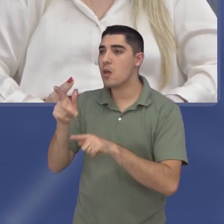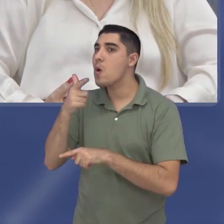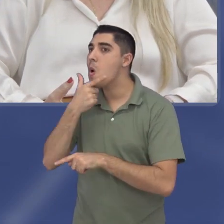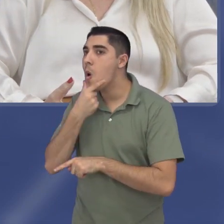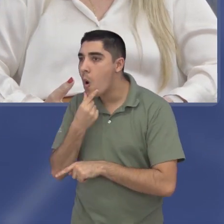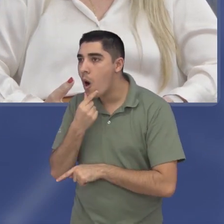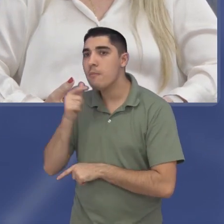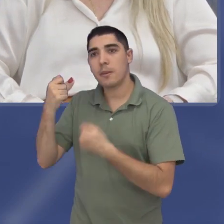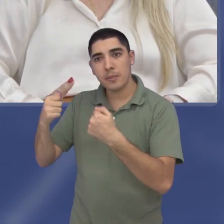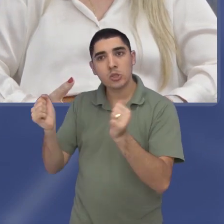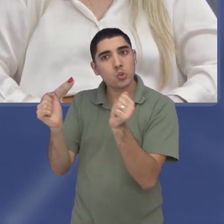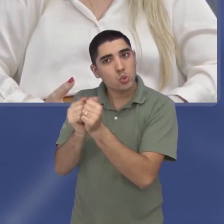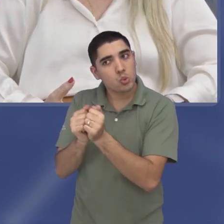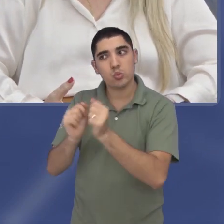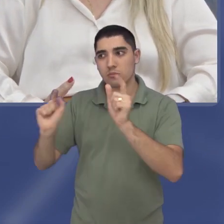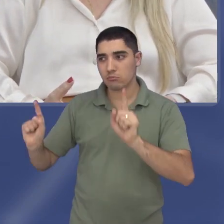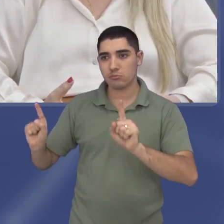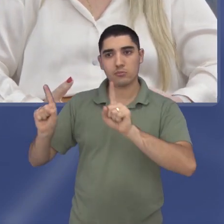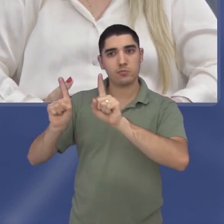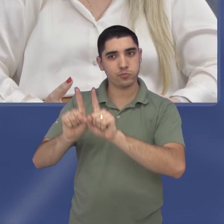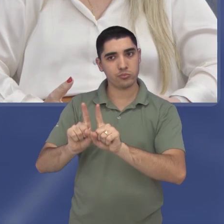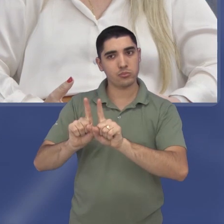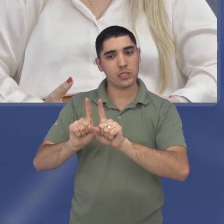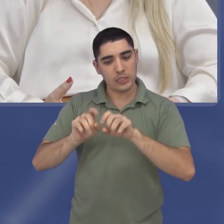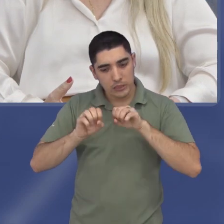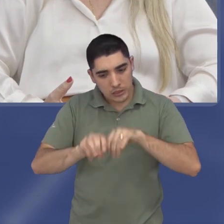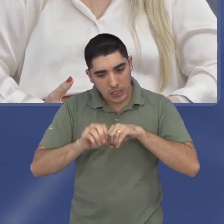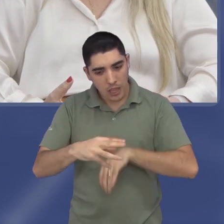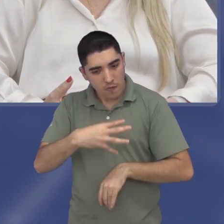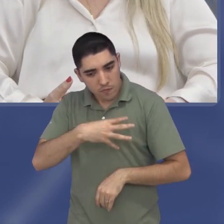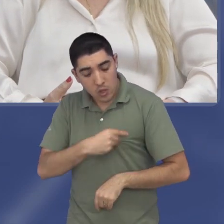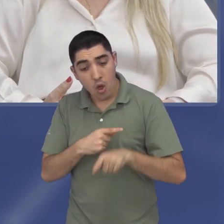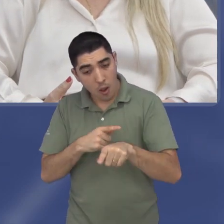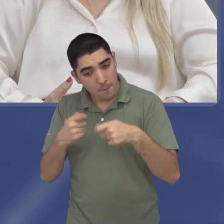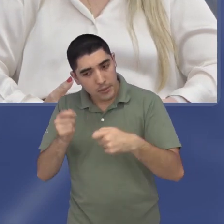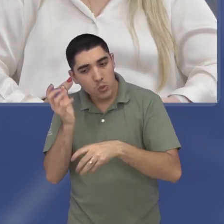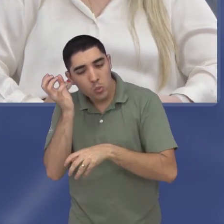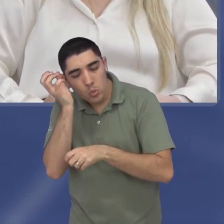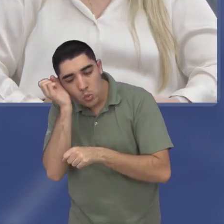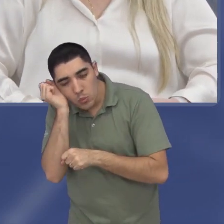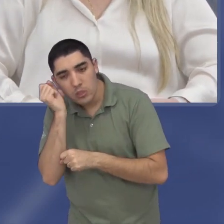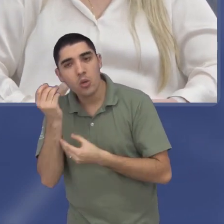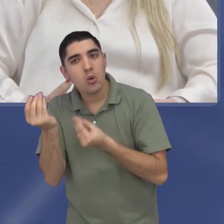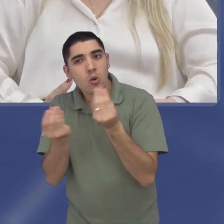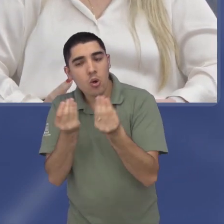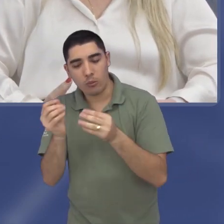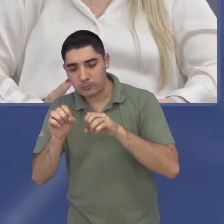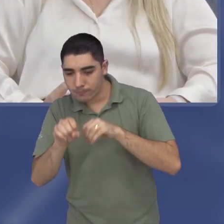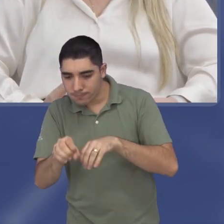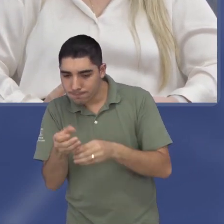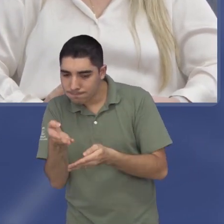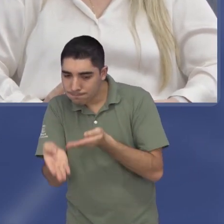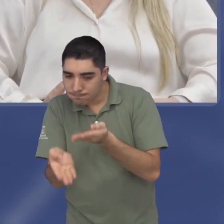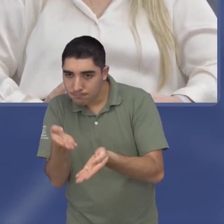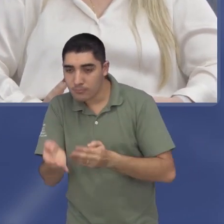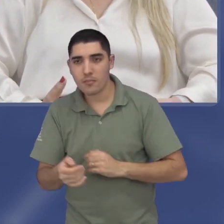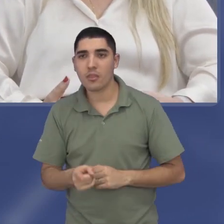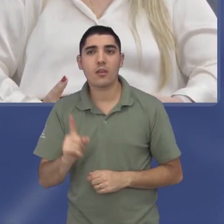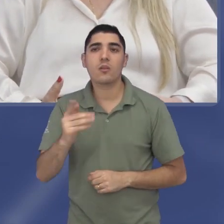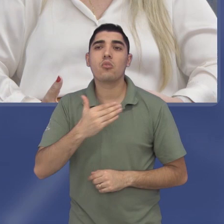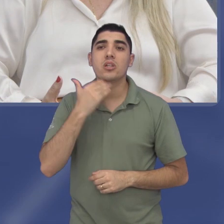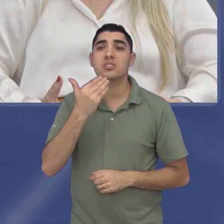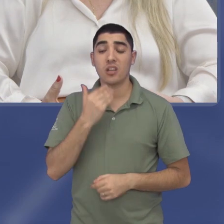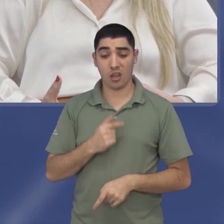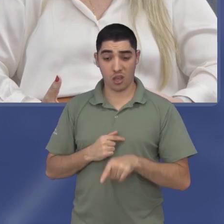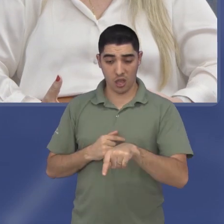nessa participação, porque é necessária, a ensinar essa criança como que ela vai dormir, como que ela vai descansar. Não é chegar para uma criança